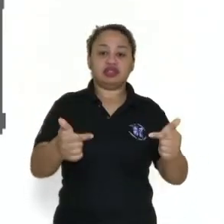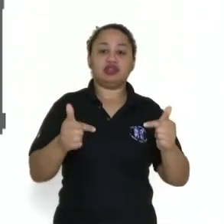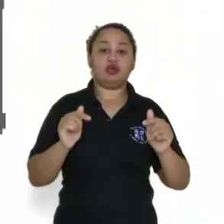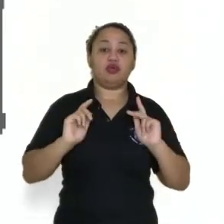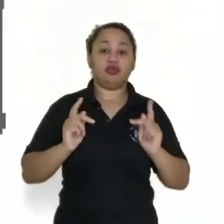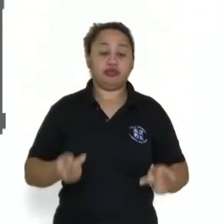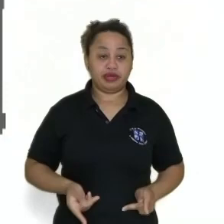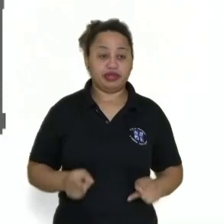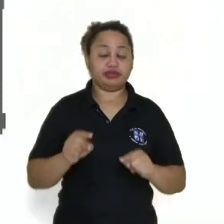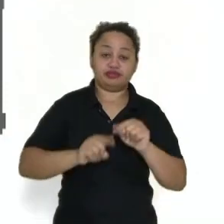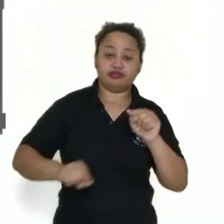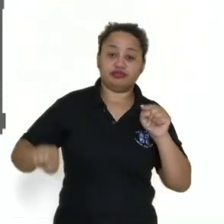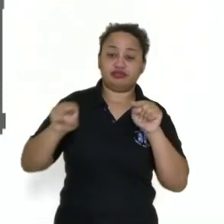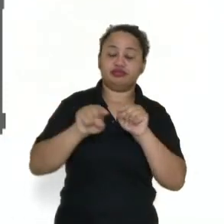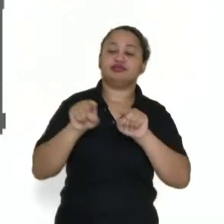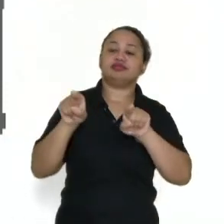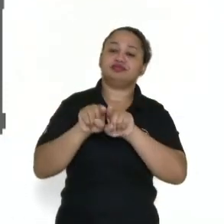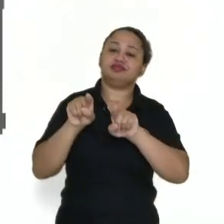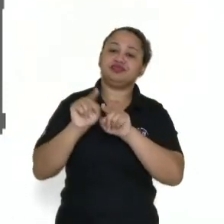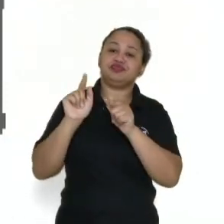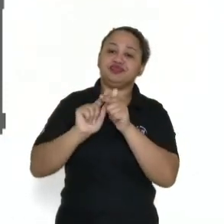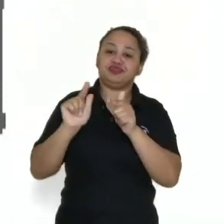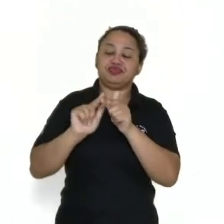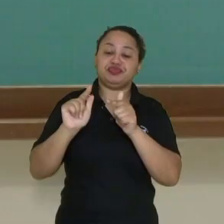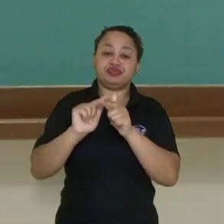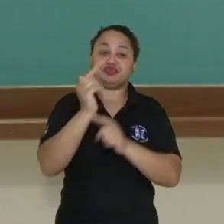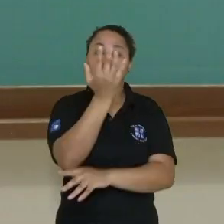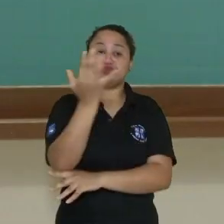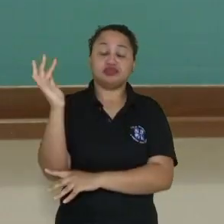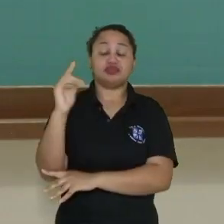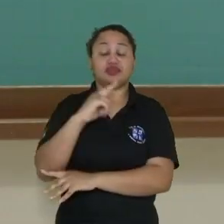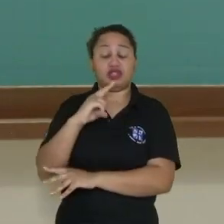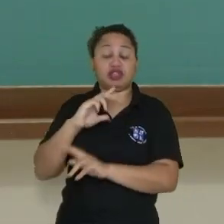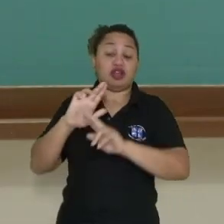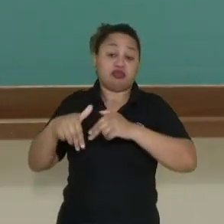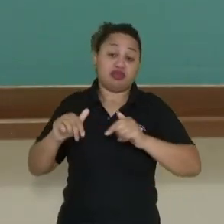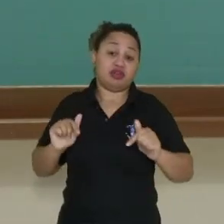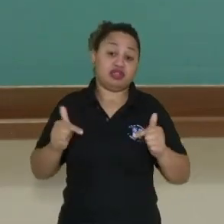ciclo e os impactos ambientais causados por essa interferência.